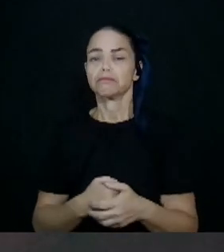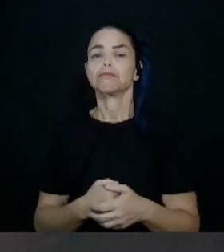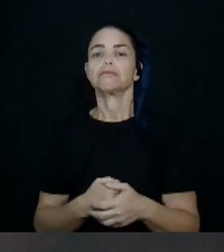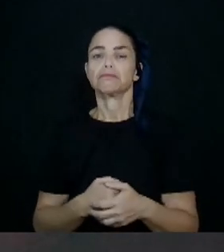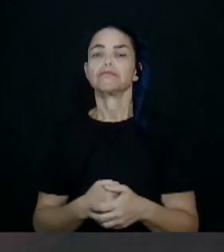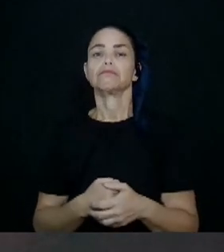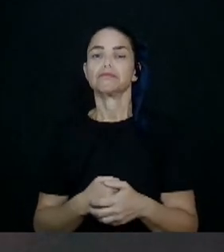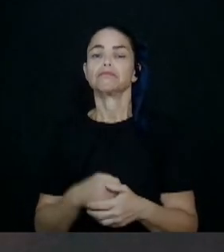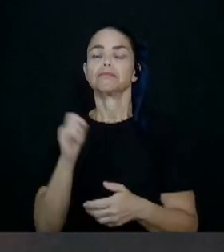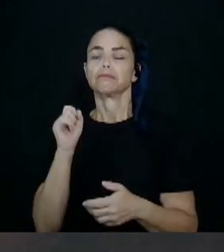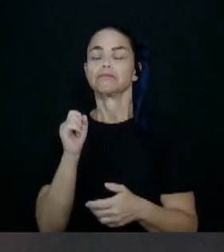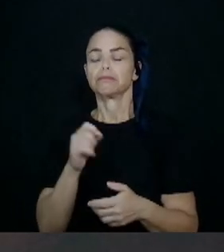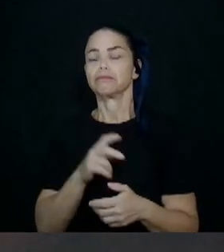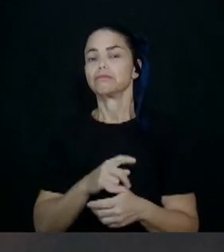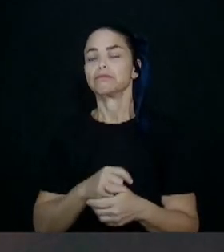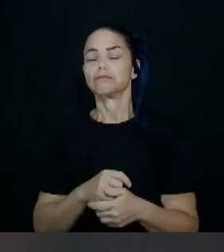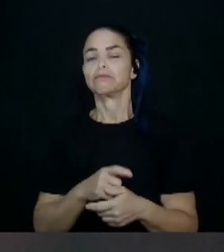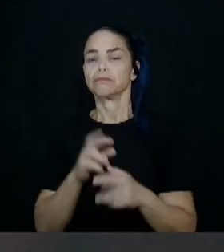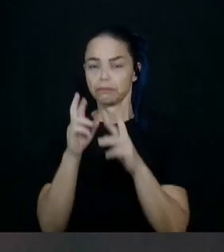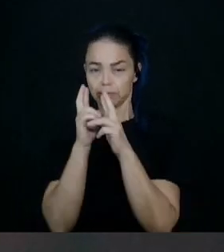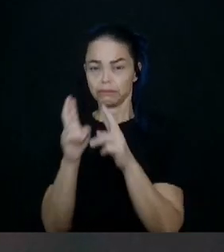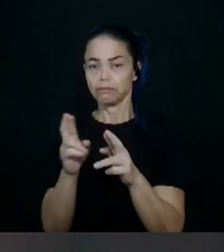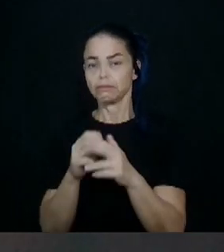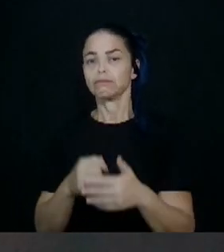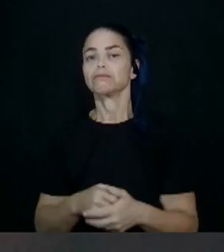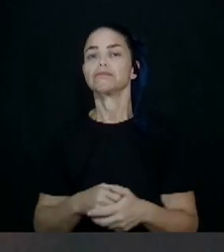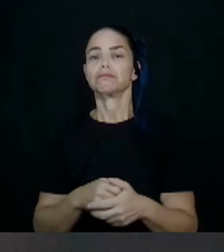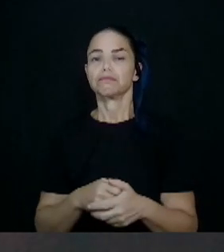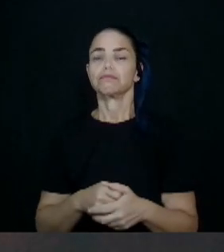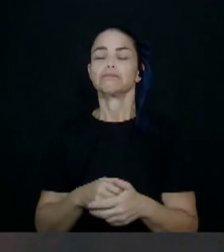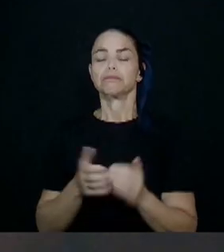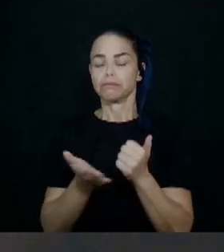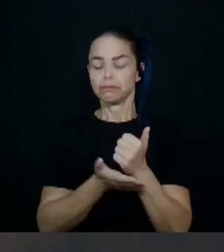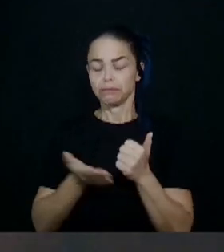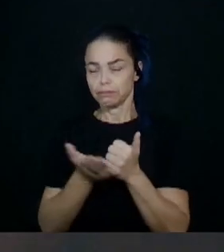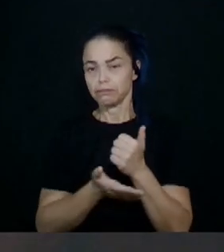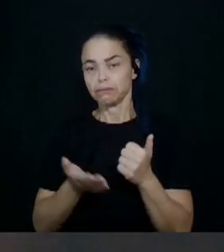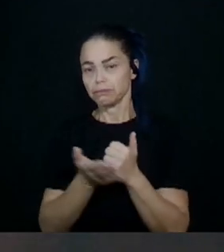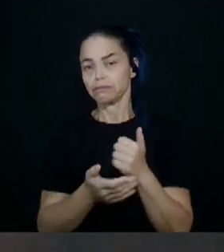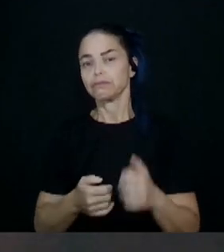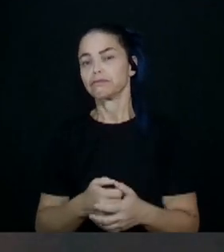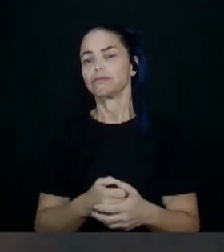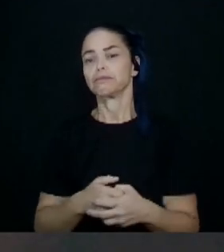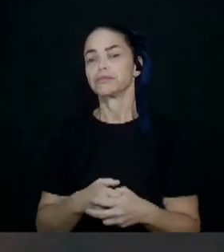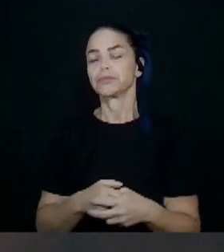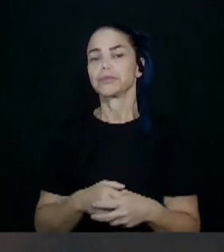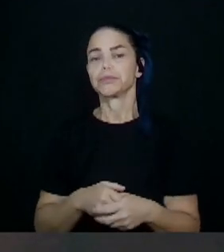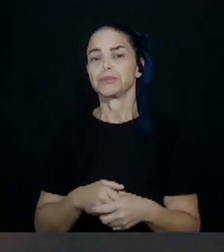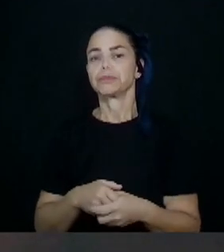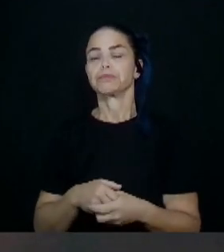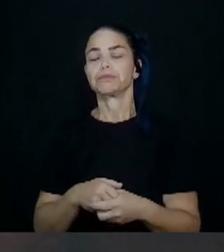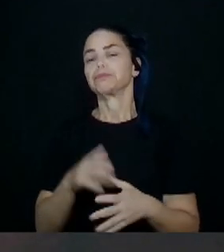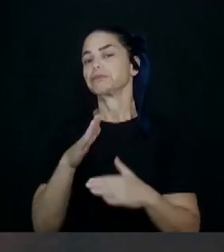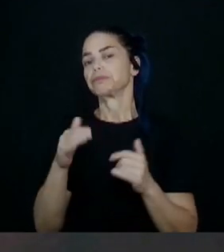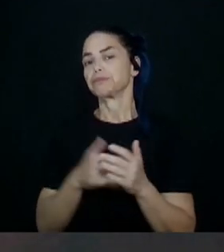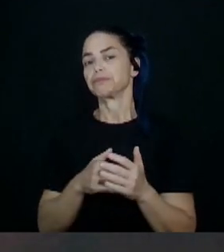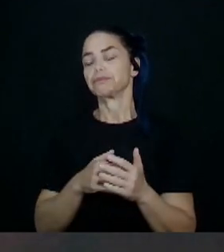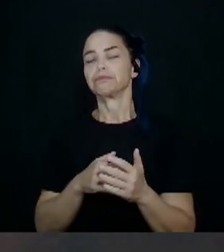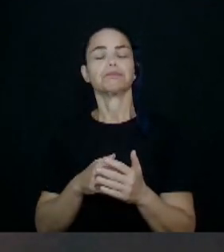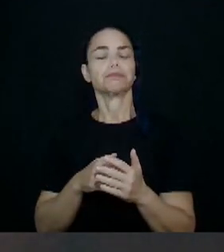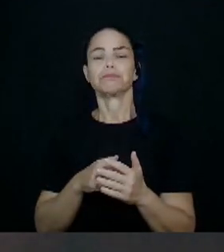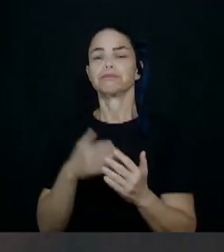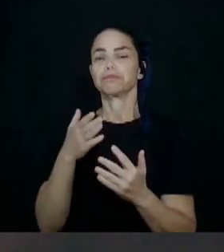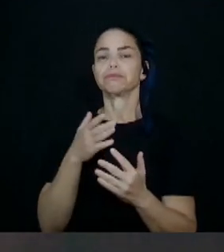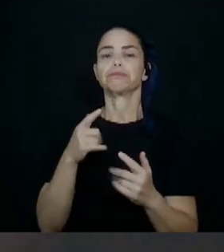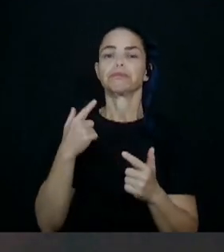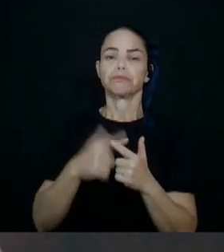que eu falo, o respeito. Acho que o respeito é a base, né? Em todas as categorias. Eu digo porque,